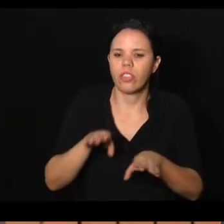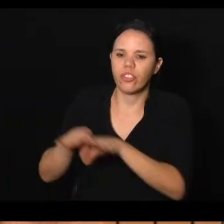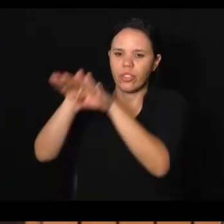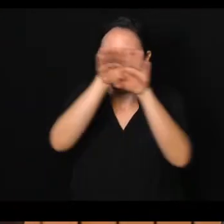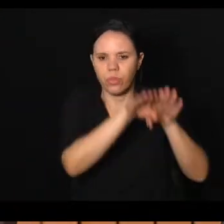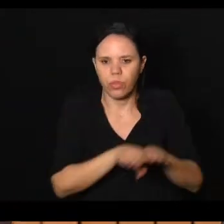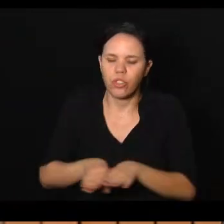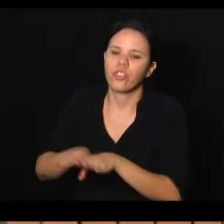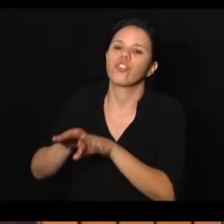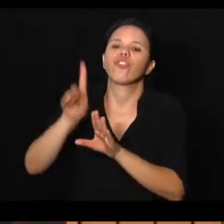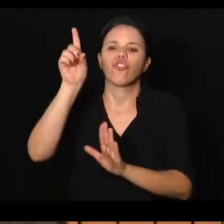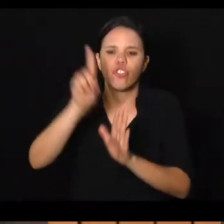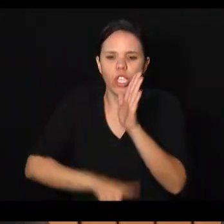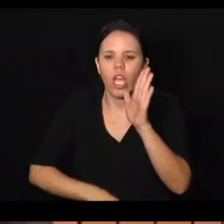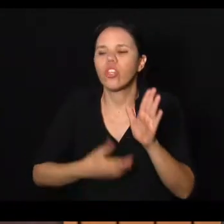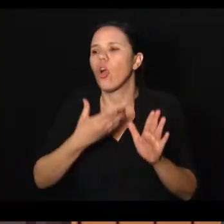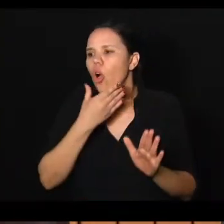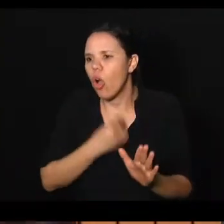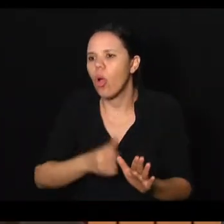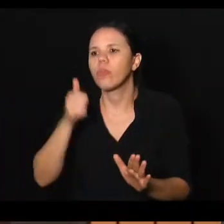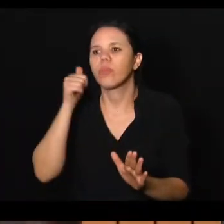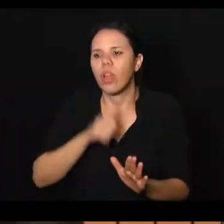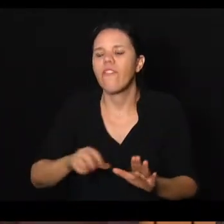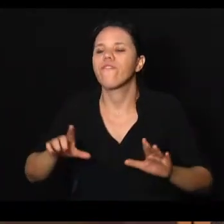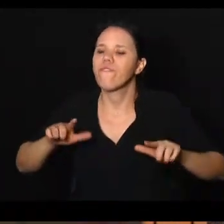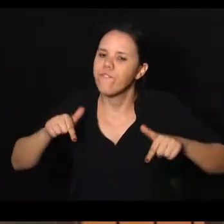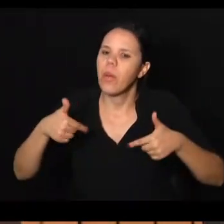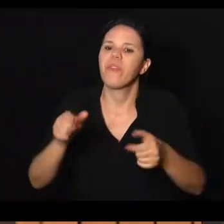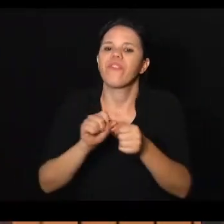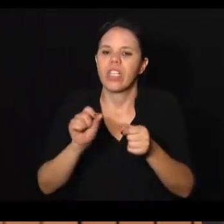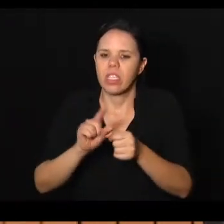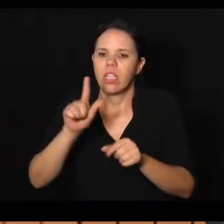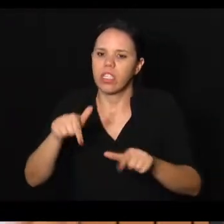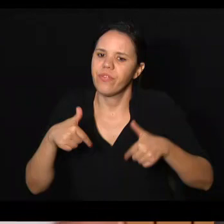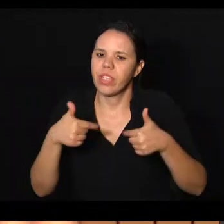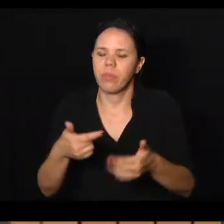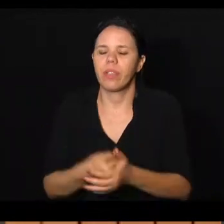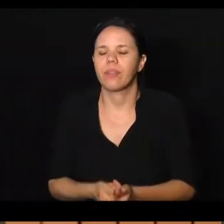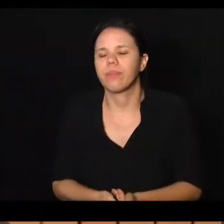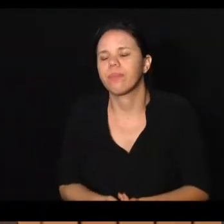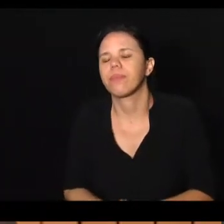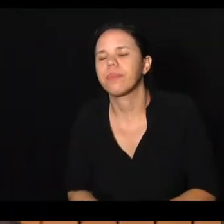entre homens e mulheres. E vamos fazer este enfrentamento.